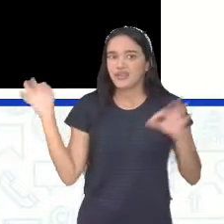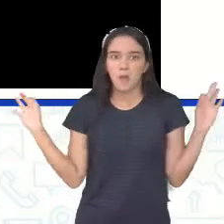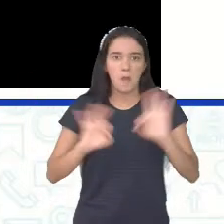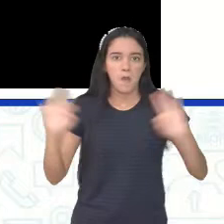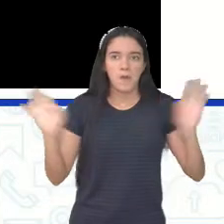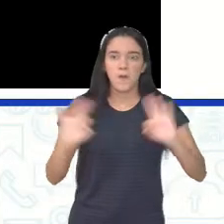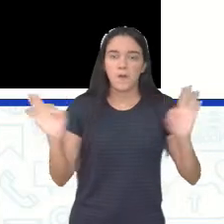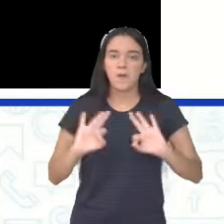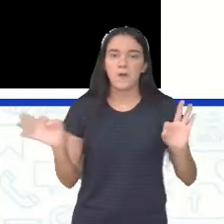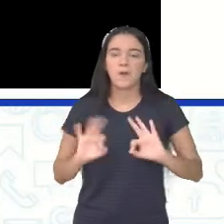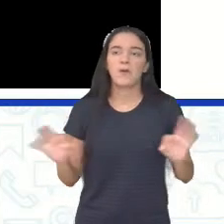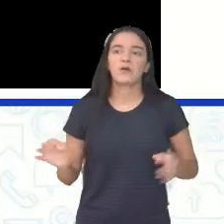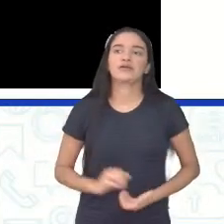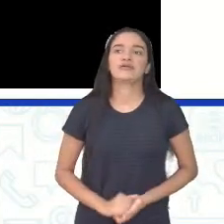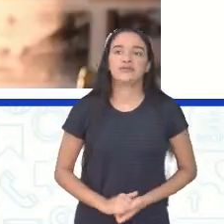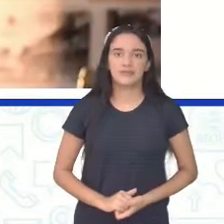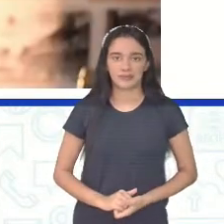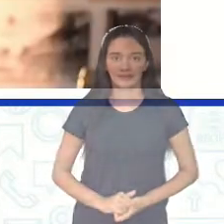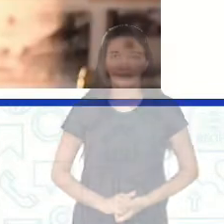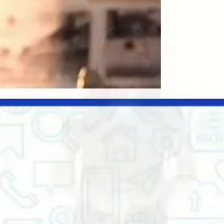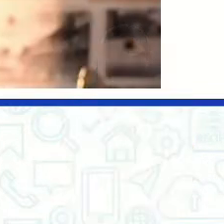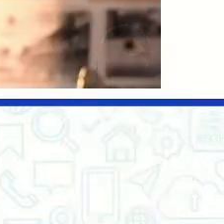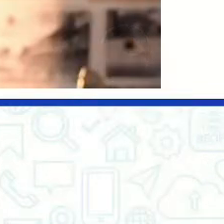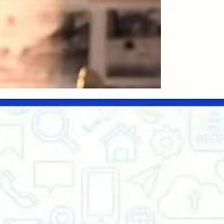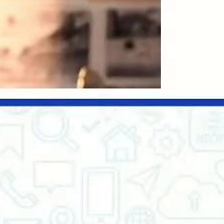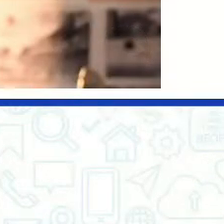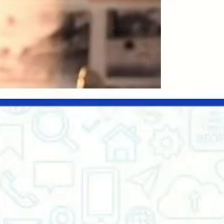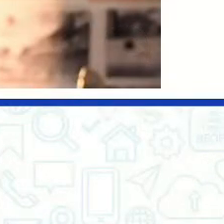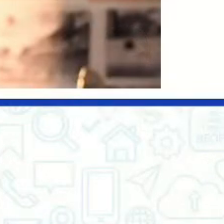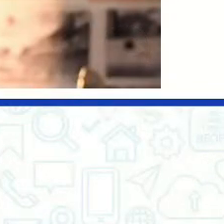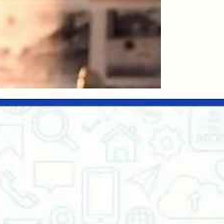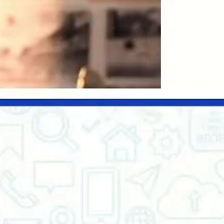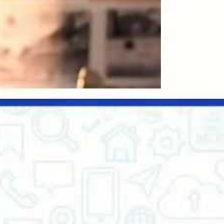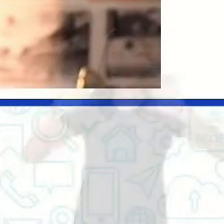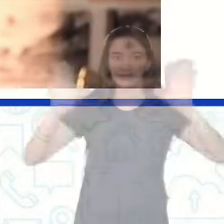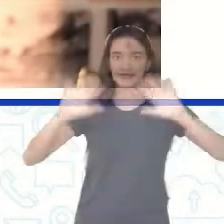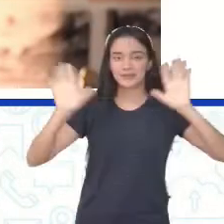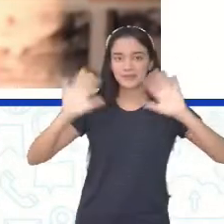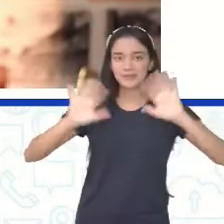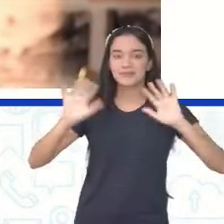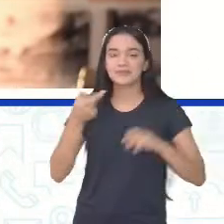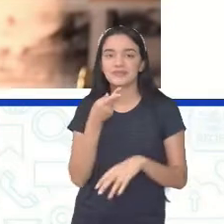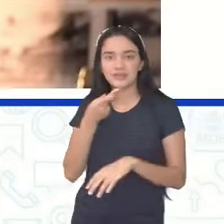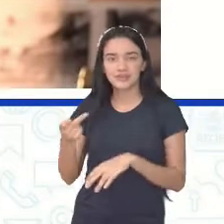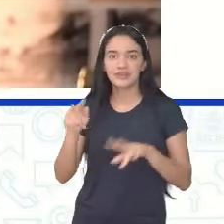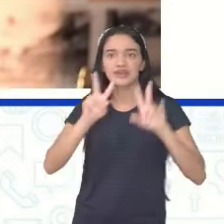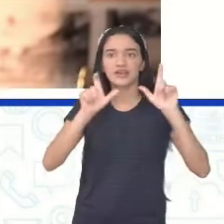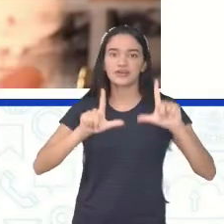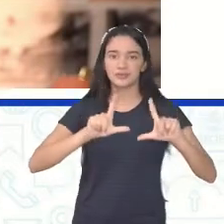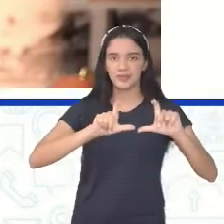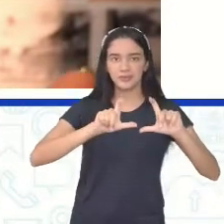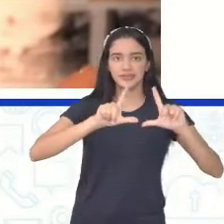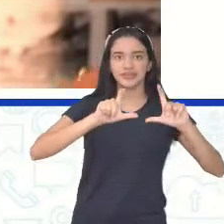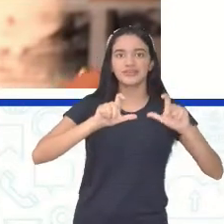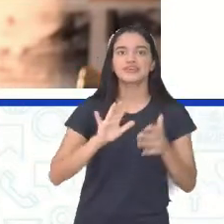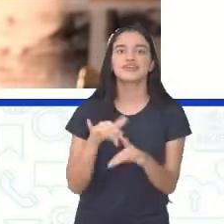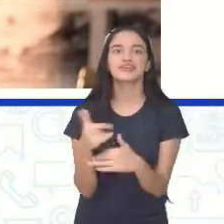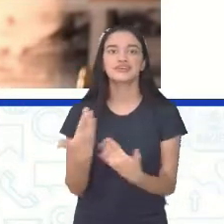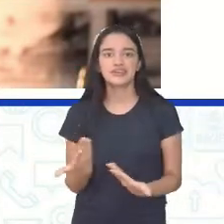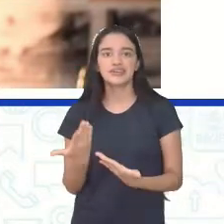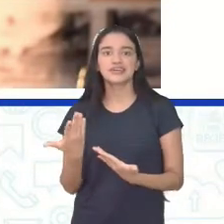ela festejava, digamos assim, essa sua dupla, né, origem. Agora, né? Tarsila, o que eu sinto é que